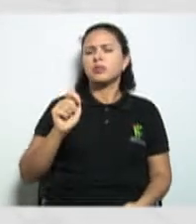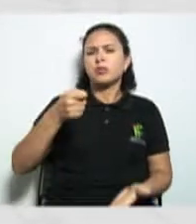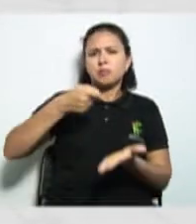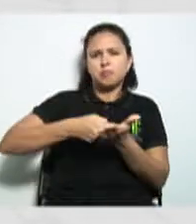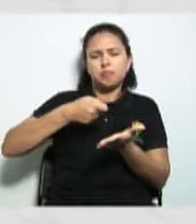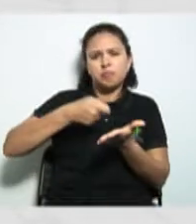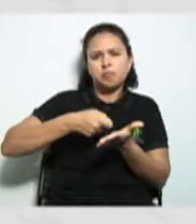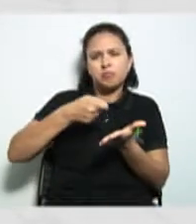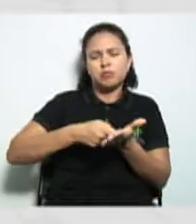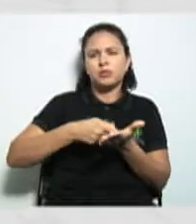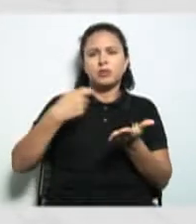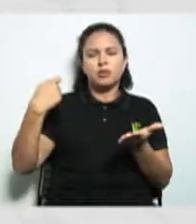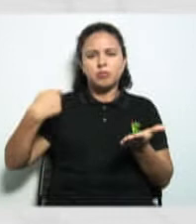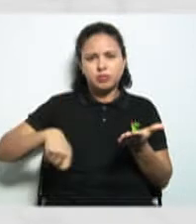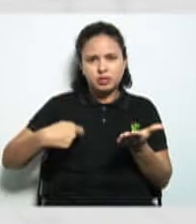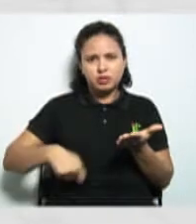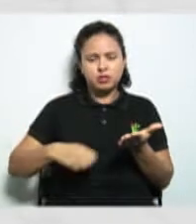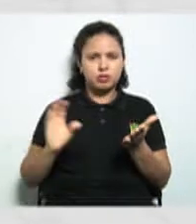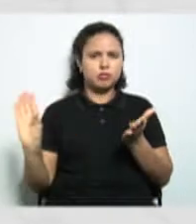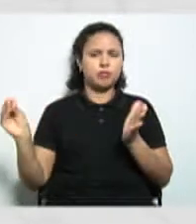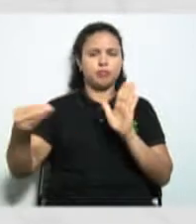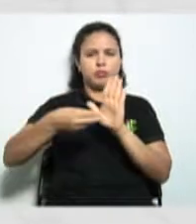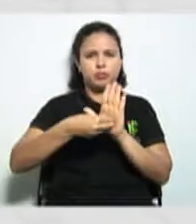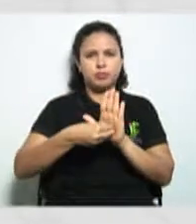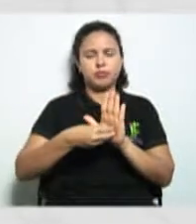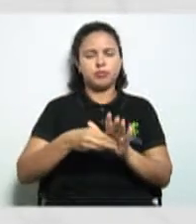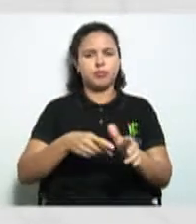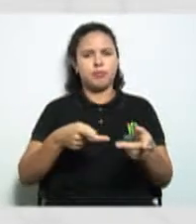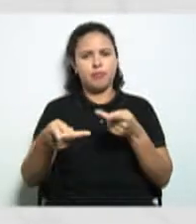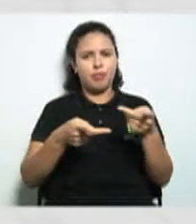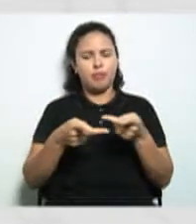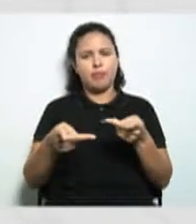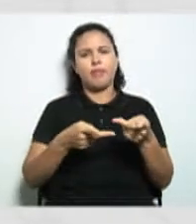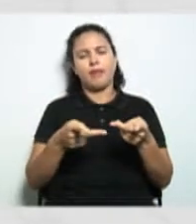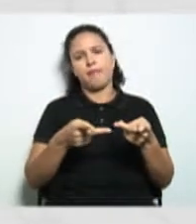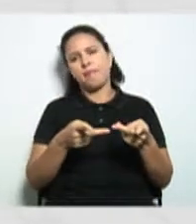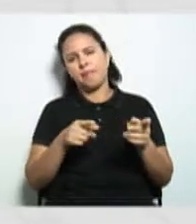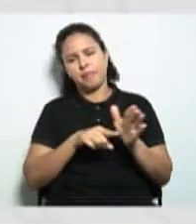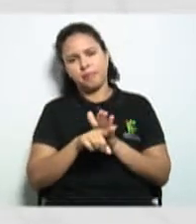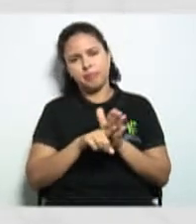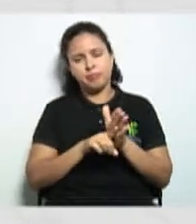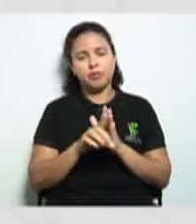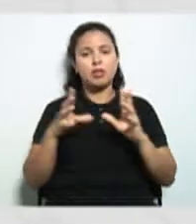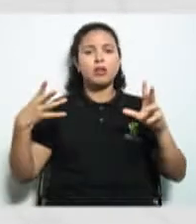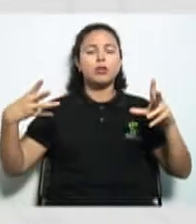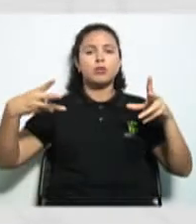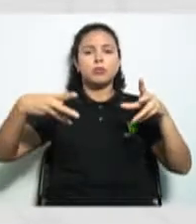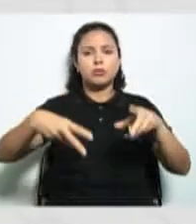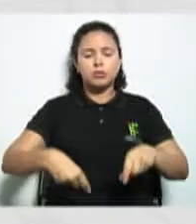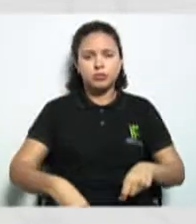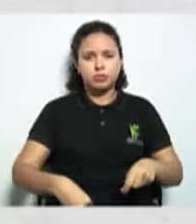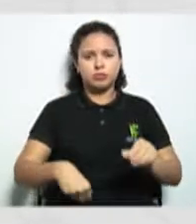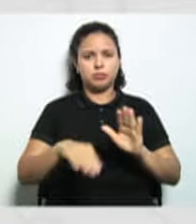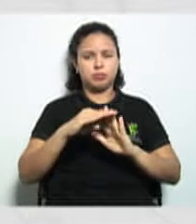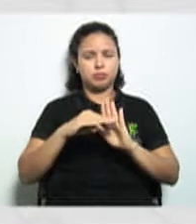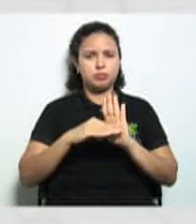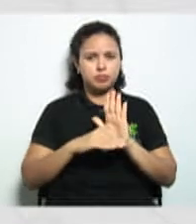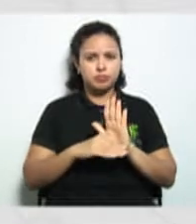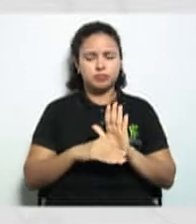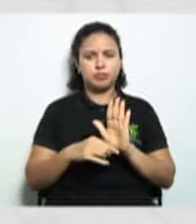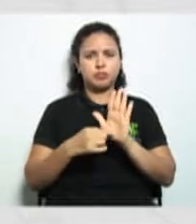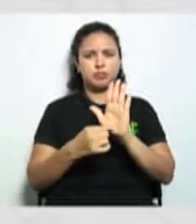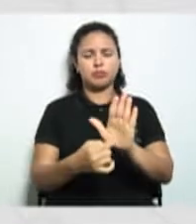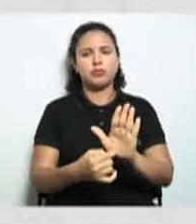preciso colocar? Assim, isso aqui deve ter, isso aqui pode ter. Todos os elementos indicados,